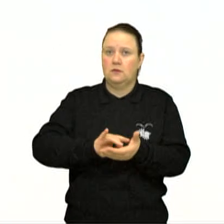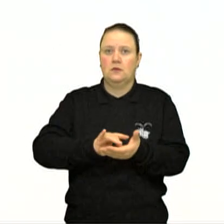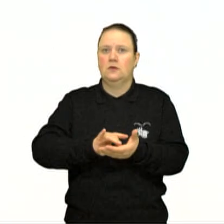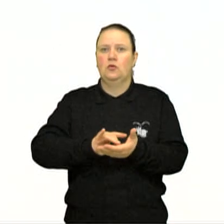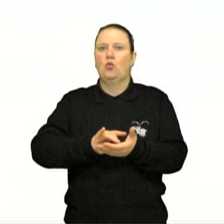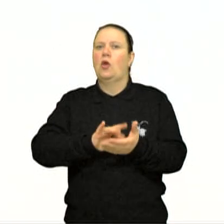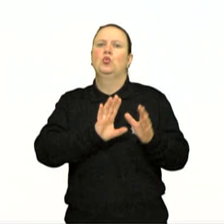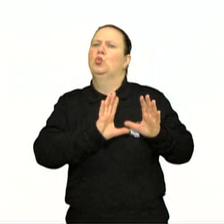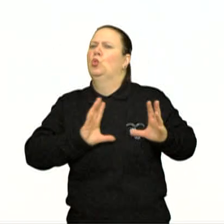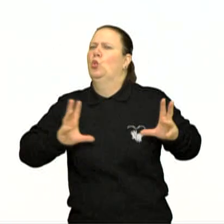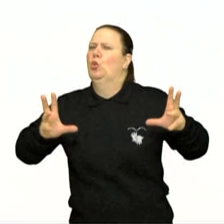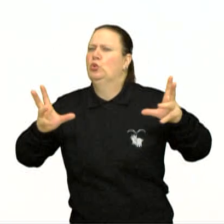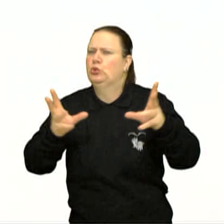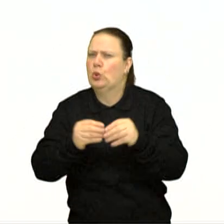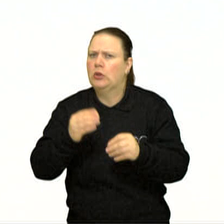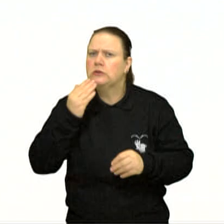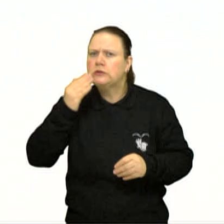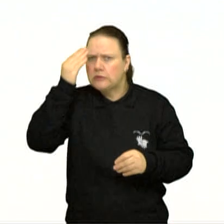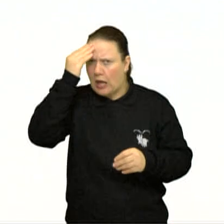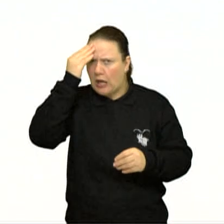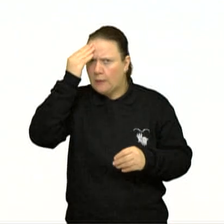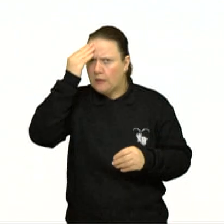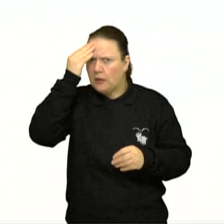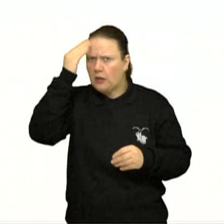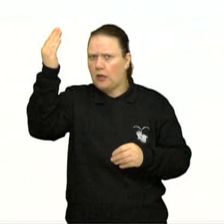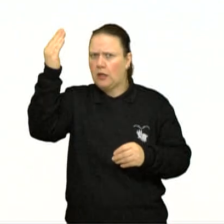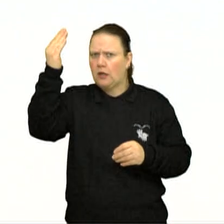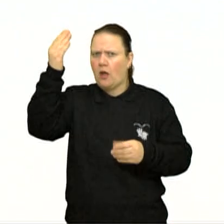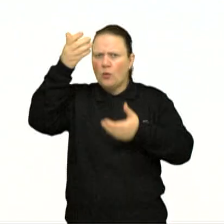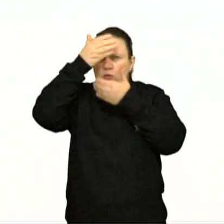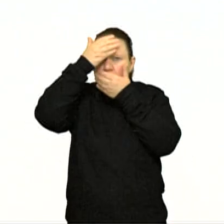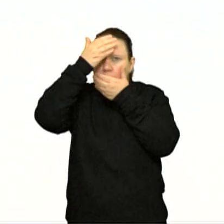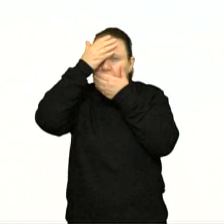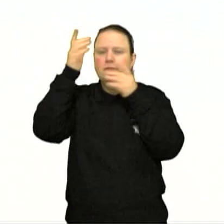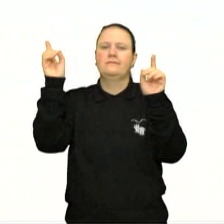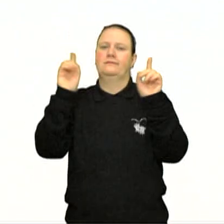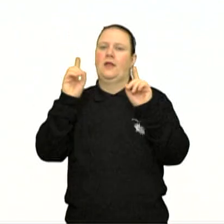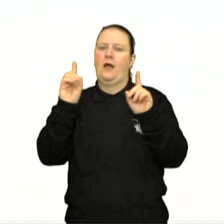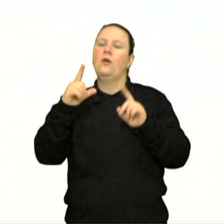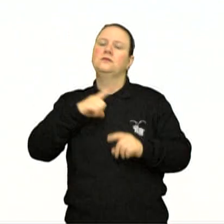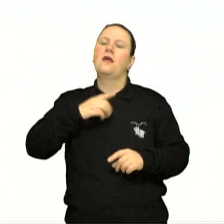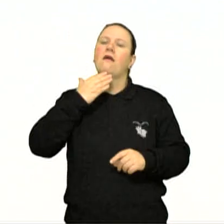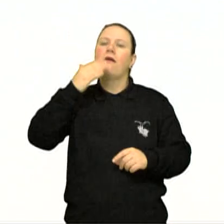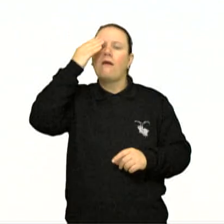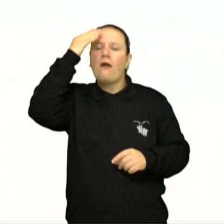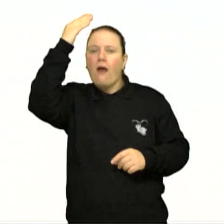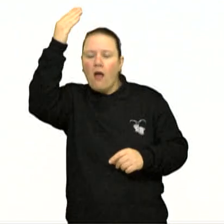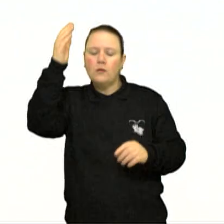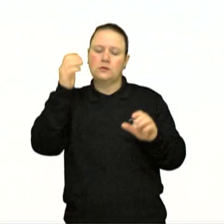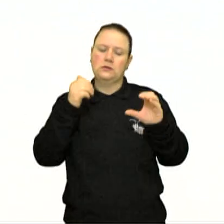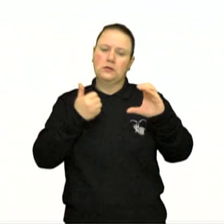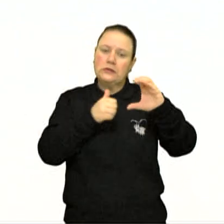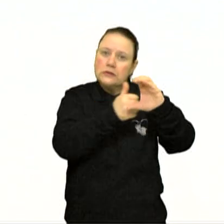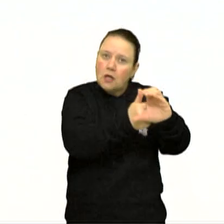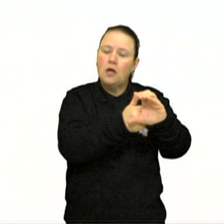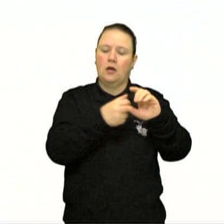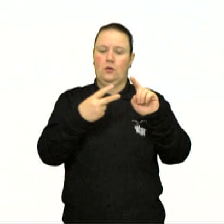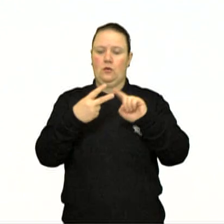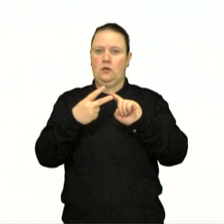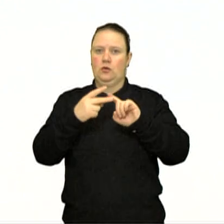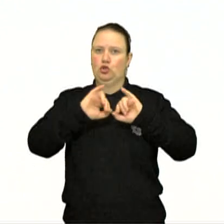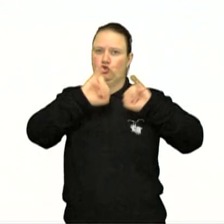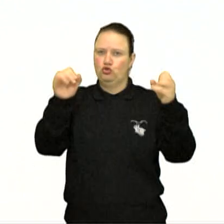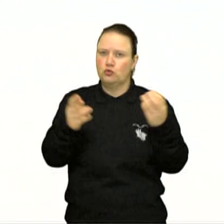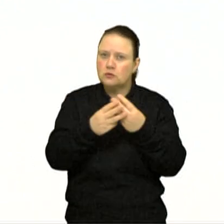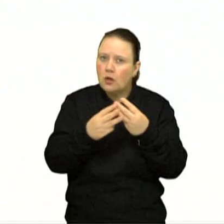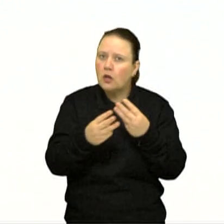os árabes, eles são muçulmanos, né? Pois também há árabes cristãos, judeus e adeptos de outras religiões. Sendo assim,